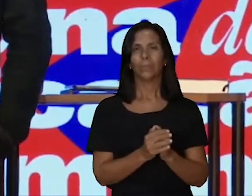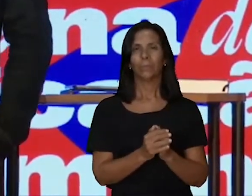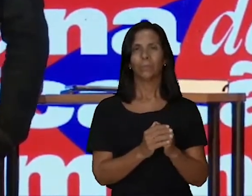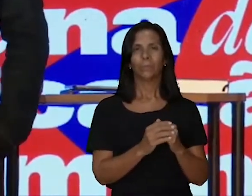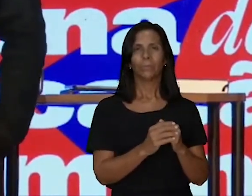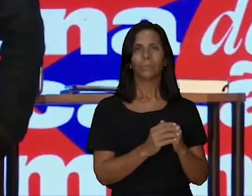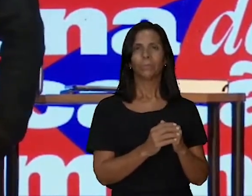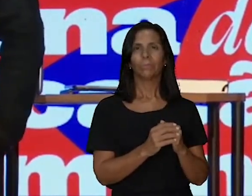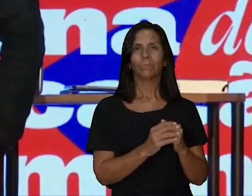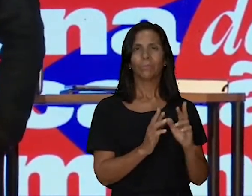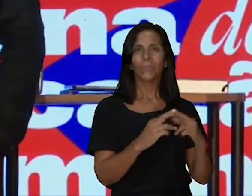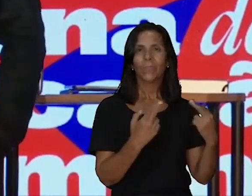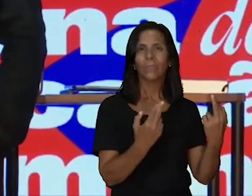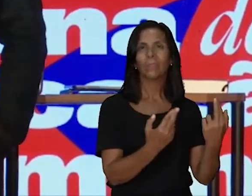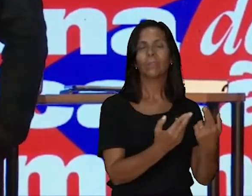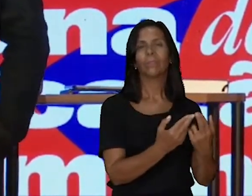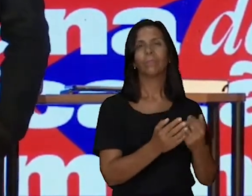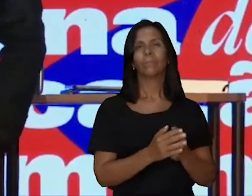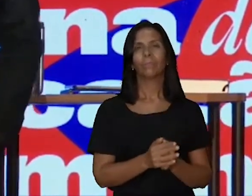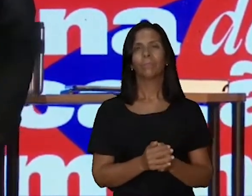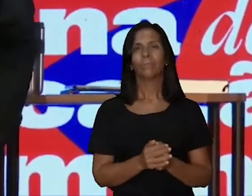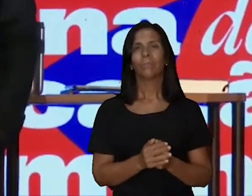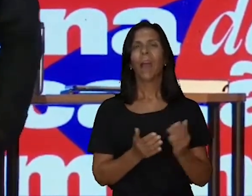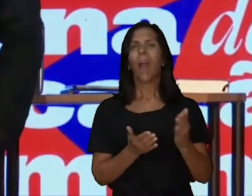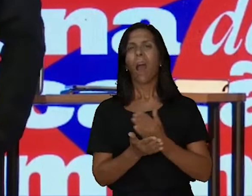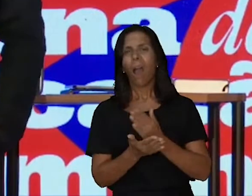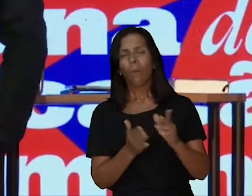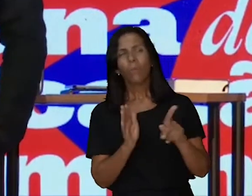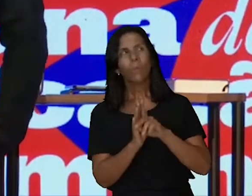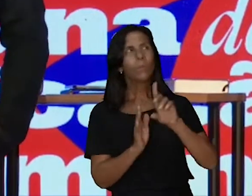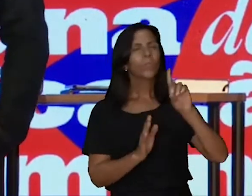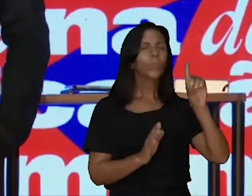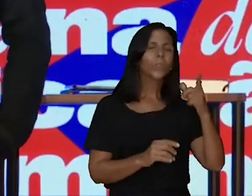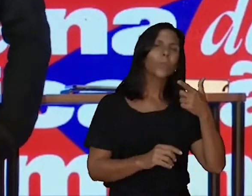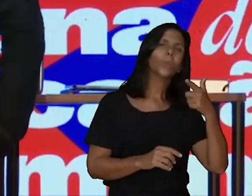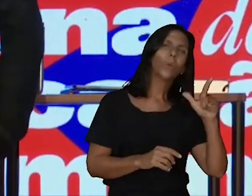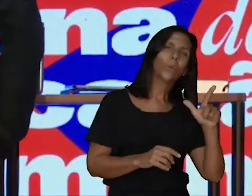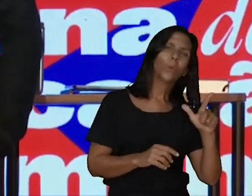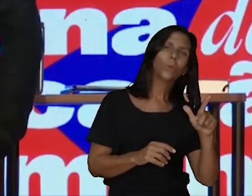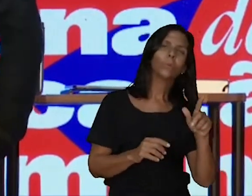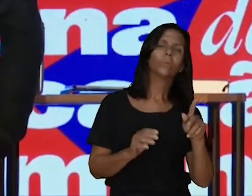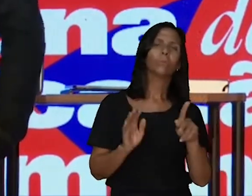muitas outras coisas. Algumas de Deus, outras dos homens, mas eu fui muita coisa.